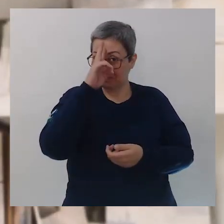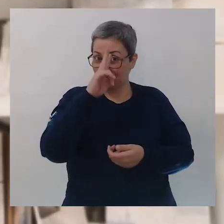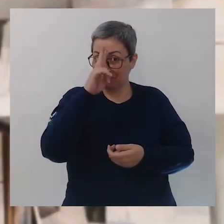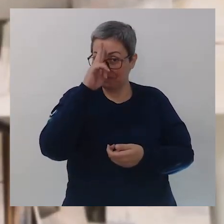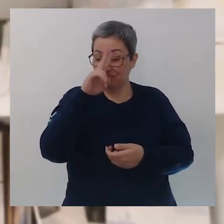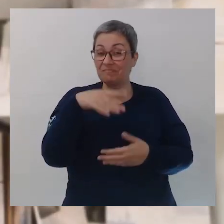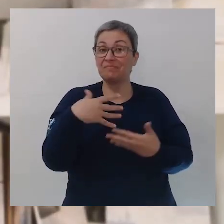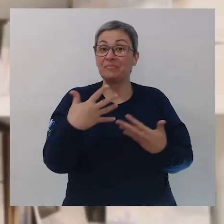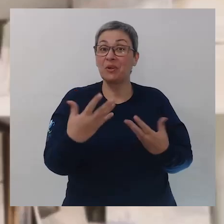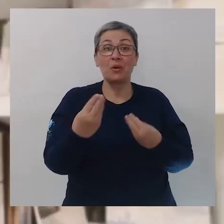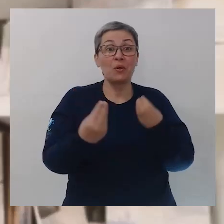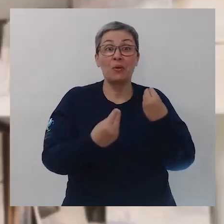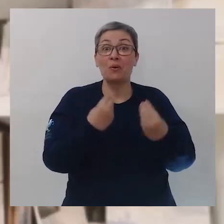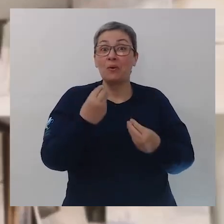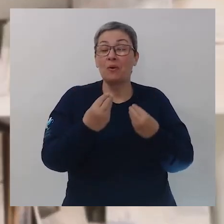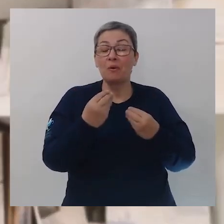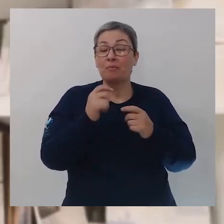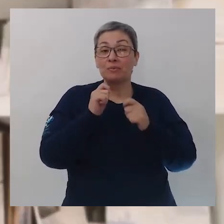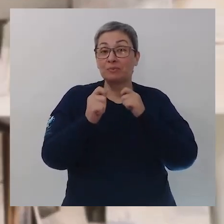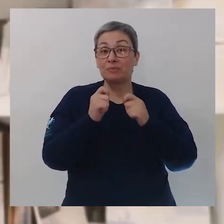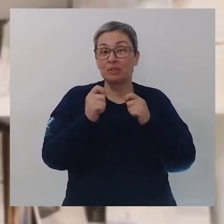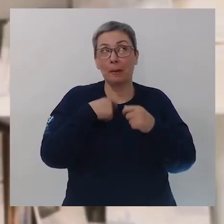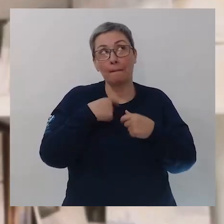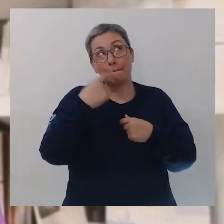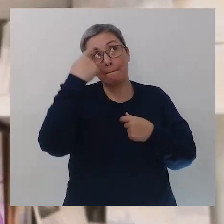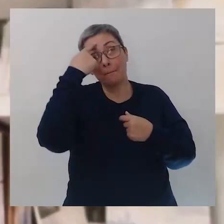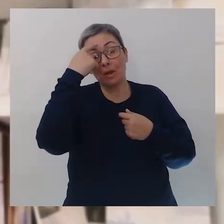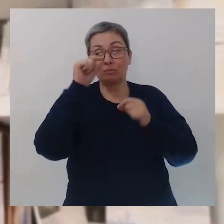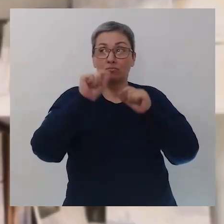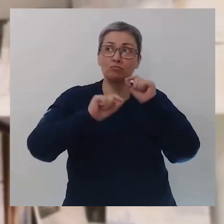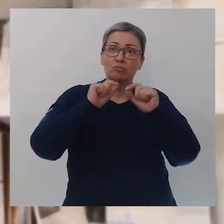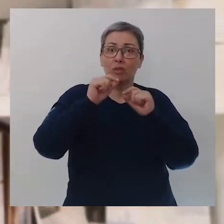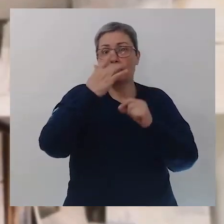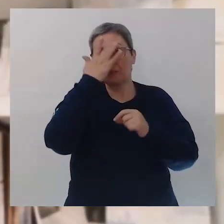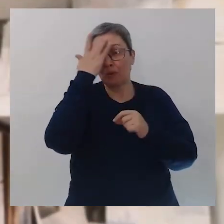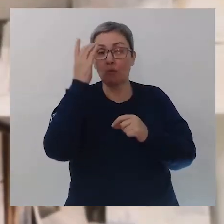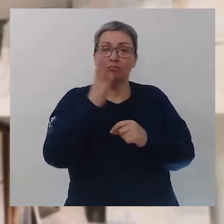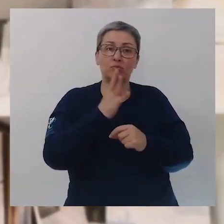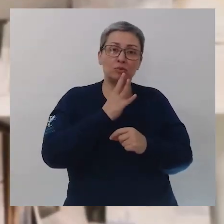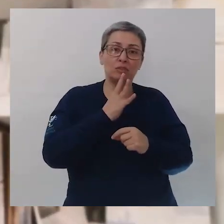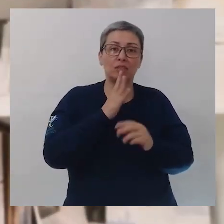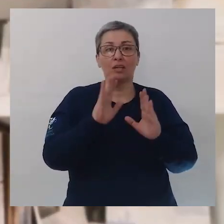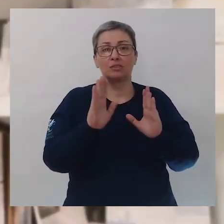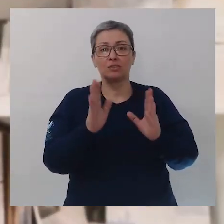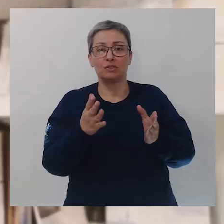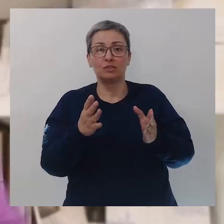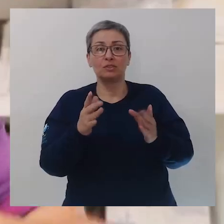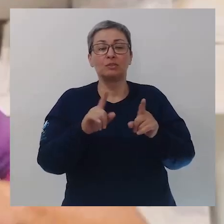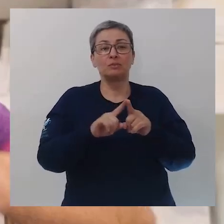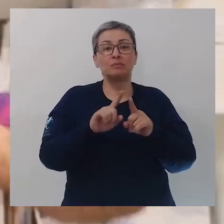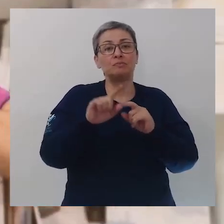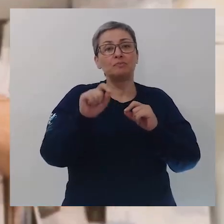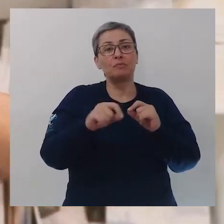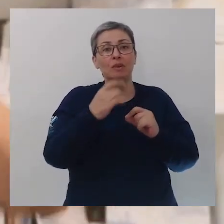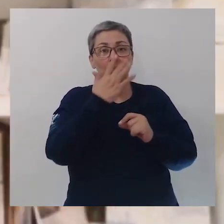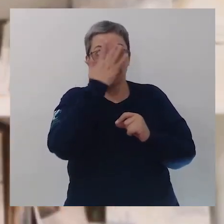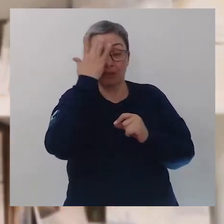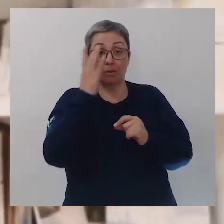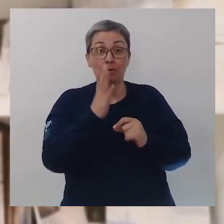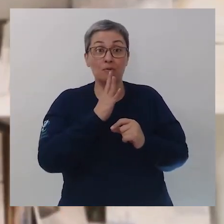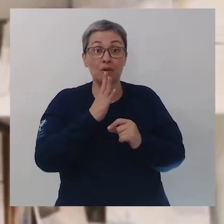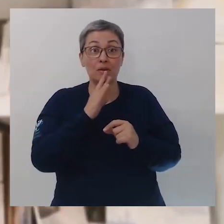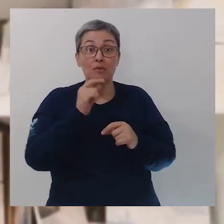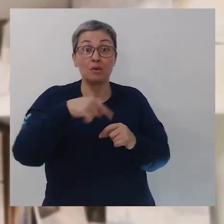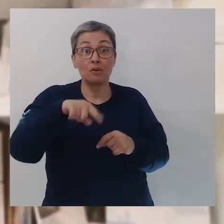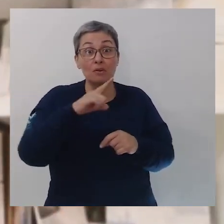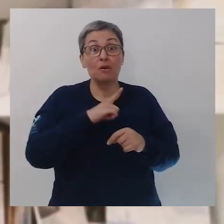entrevista, lembram disso? E como é que você tinha que fazer essa entrevista? Pensando em pessoas que você conhece, né? E essas pessoas que